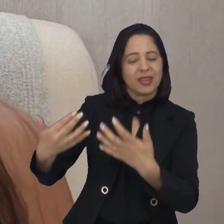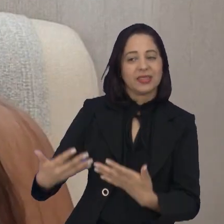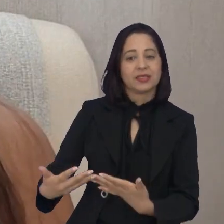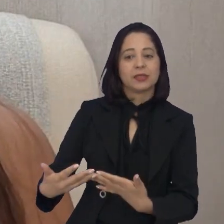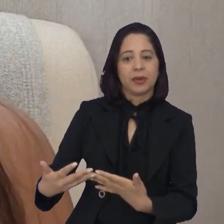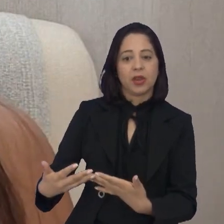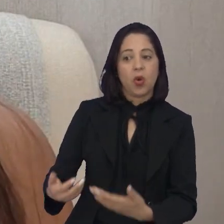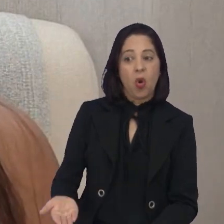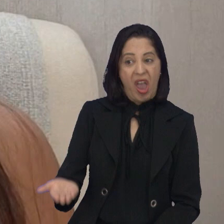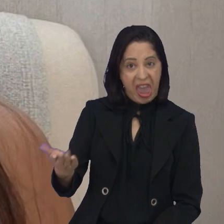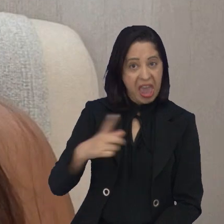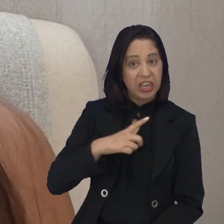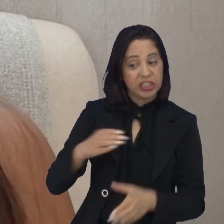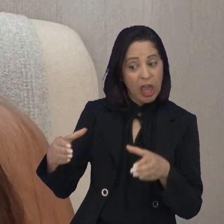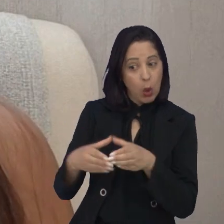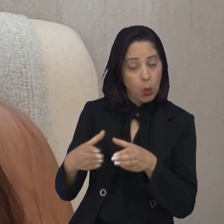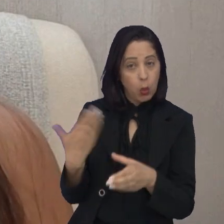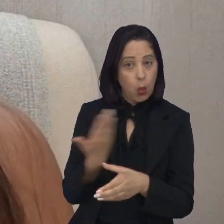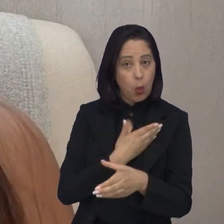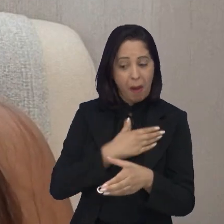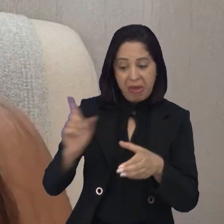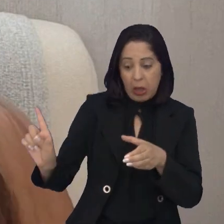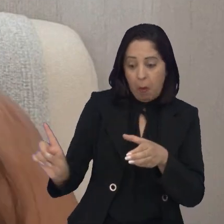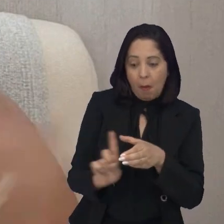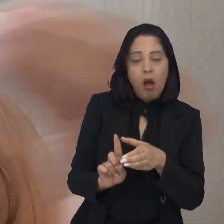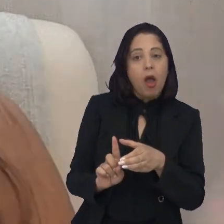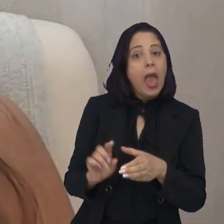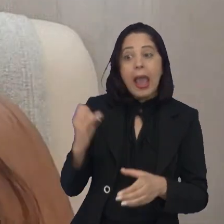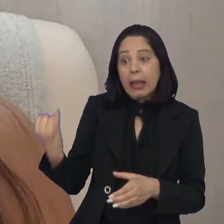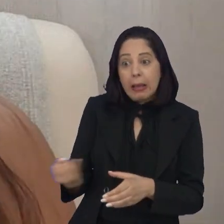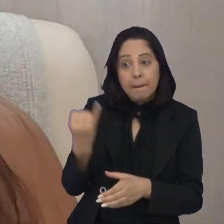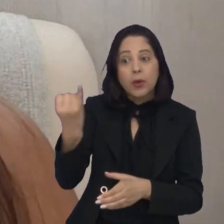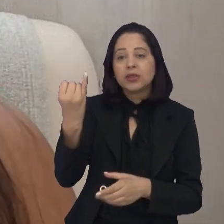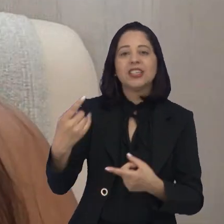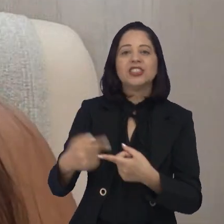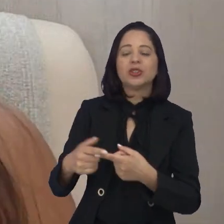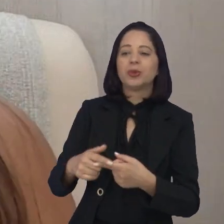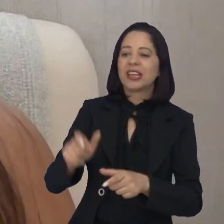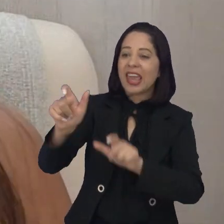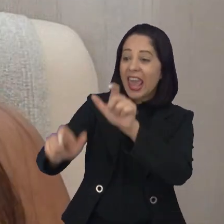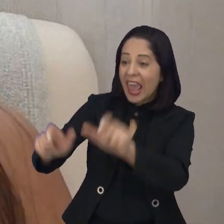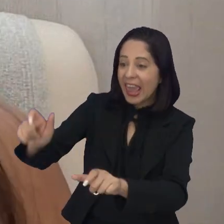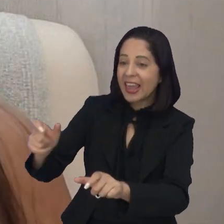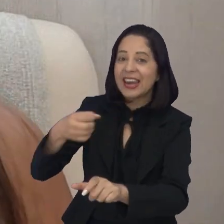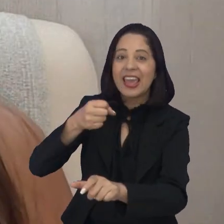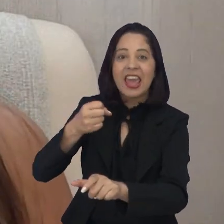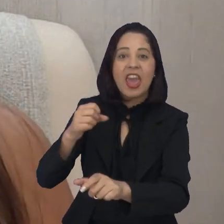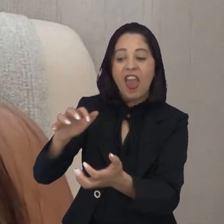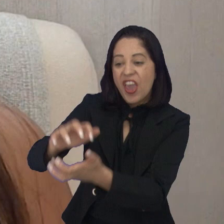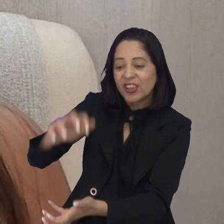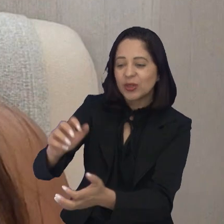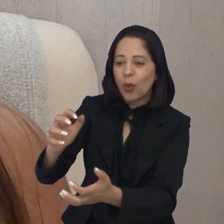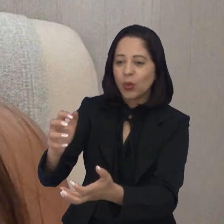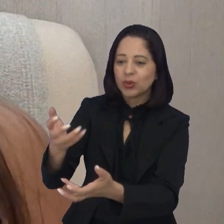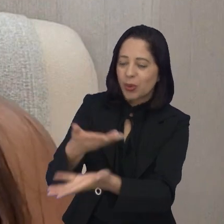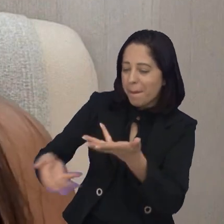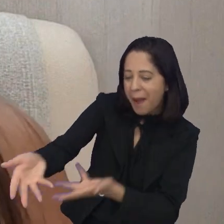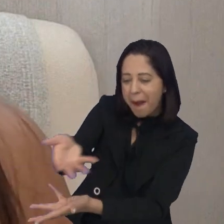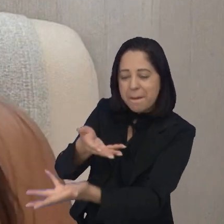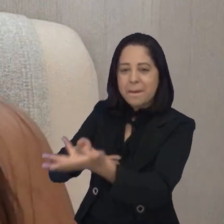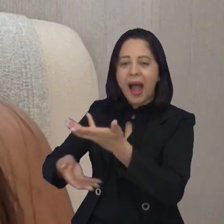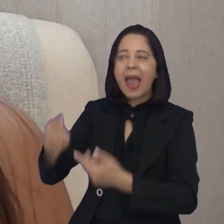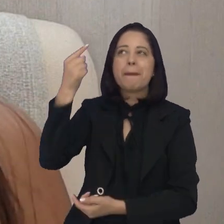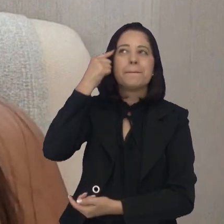que ele tem um grupo de amigos. Então, isso é muito importante, porque estimula a relembrar situações do passado, estimula